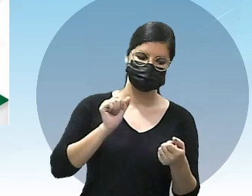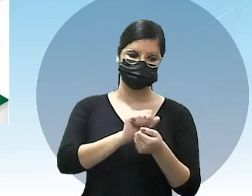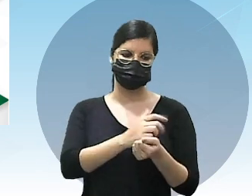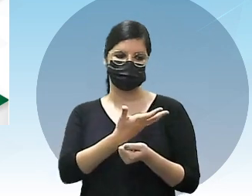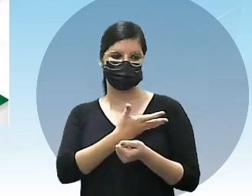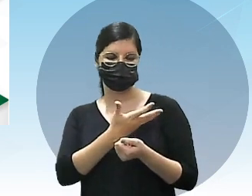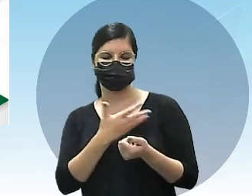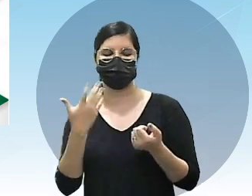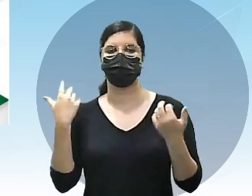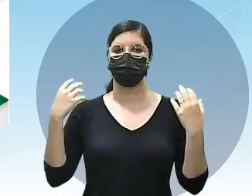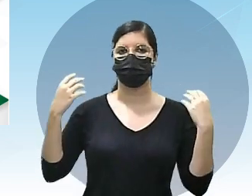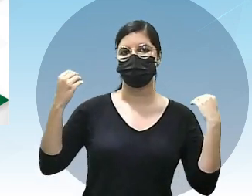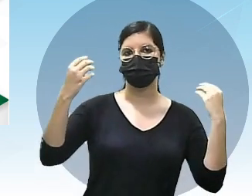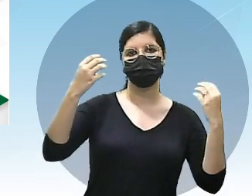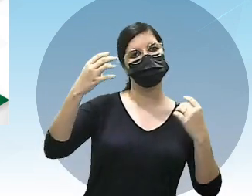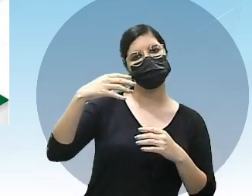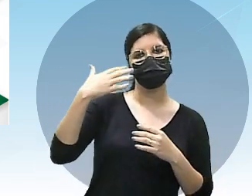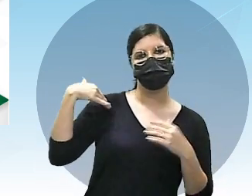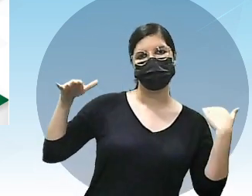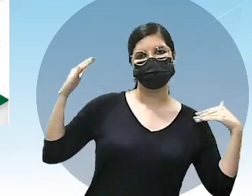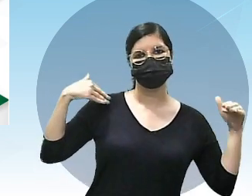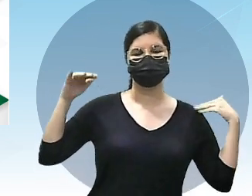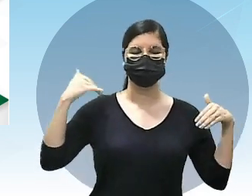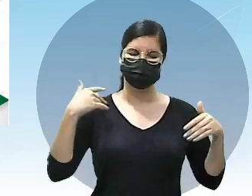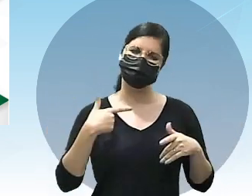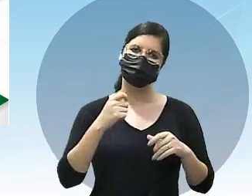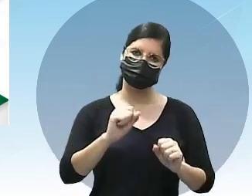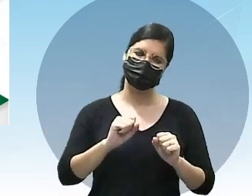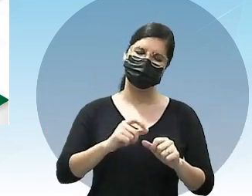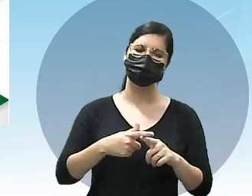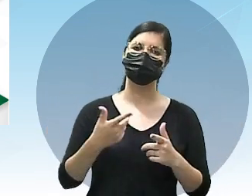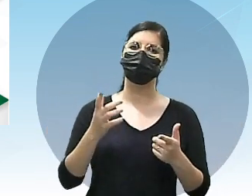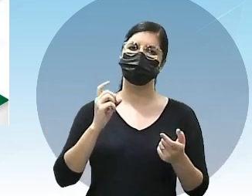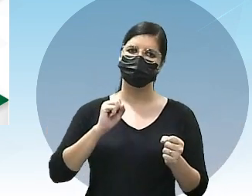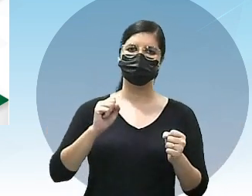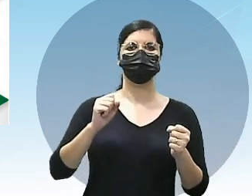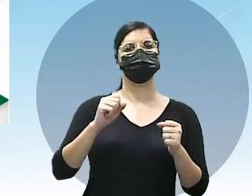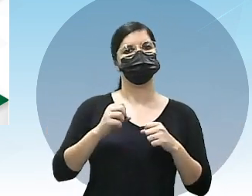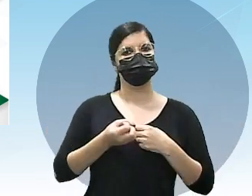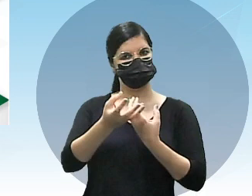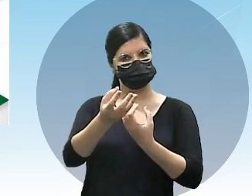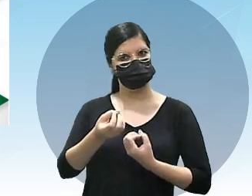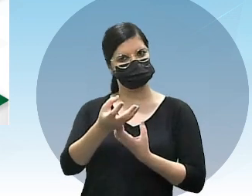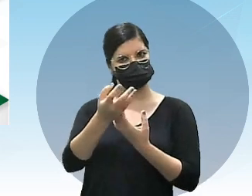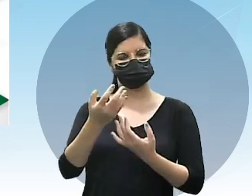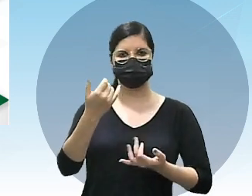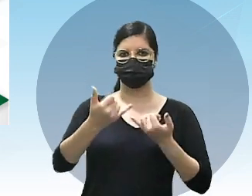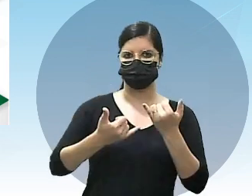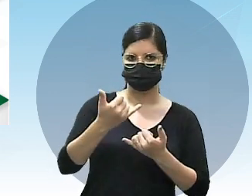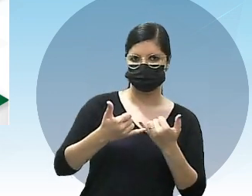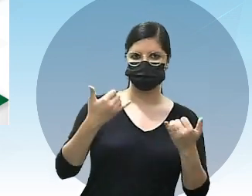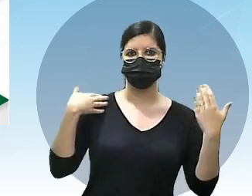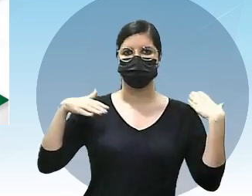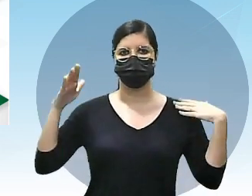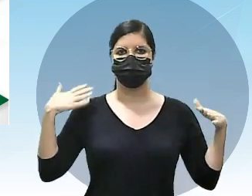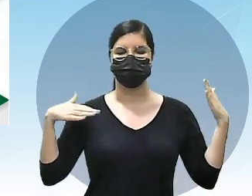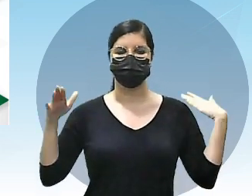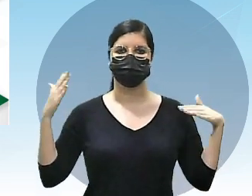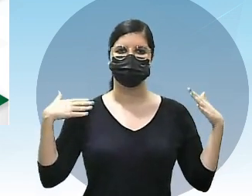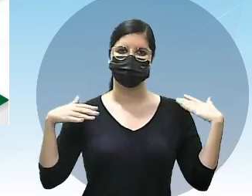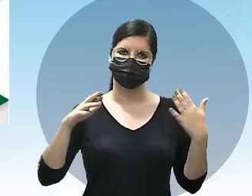com os amigos então ela tem esse cunho de expressão artística mas ela também pode ter ali a sua função de divertimento de lazer né